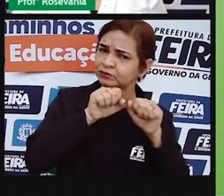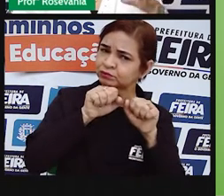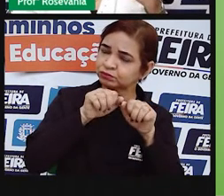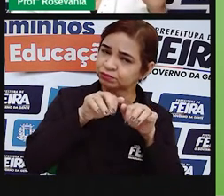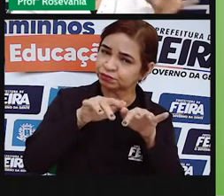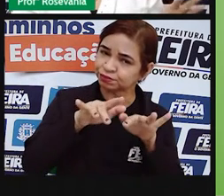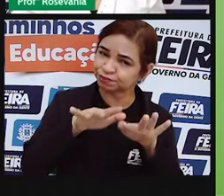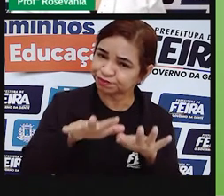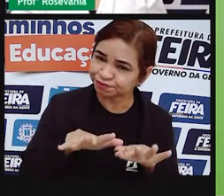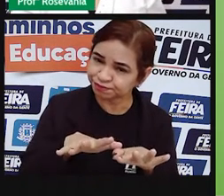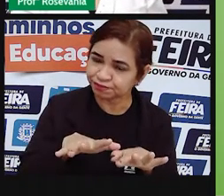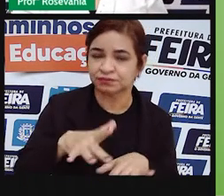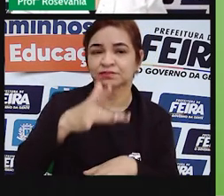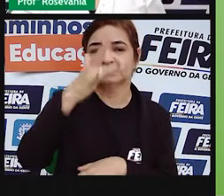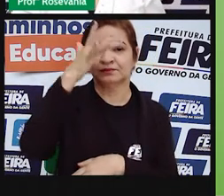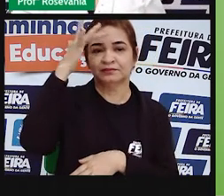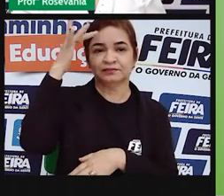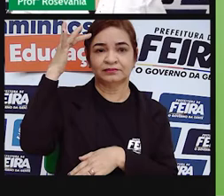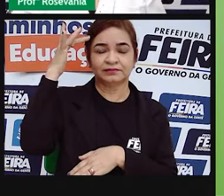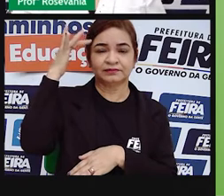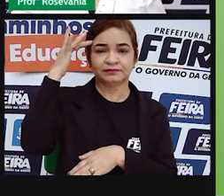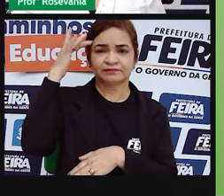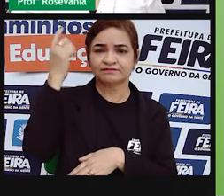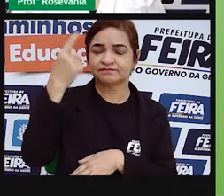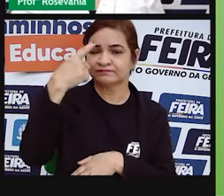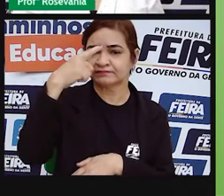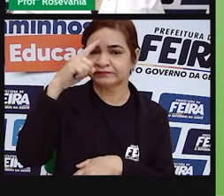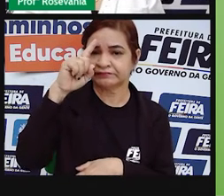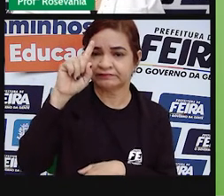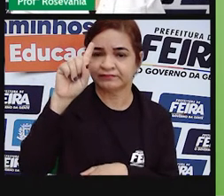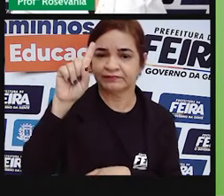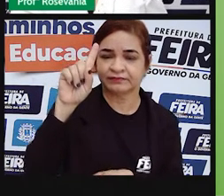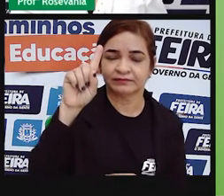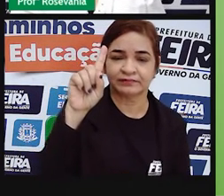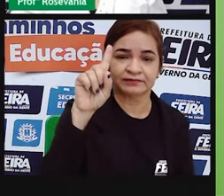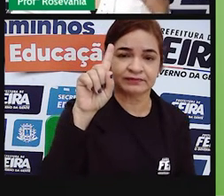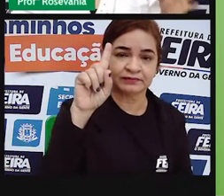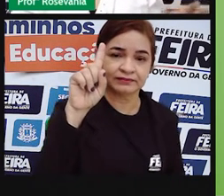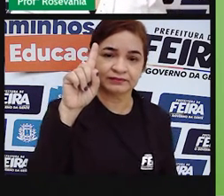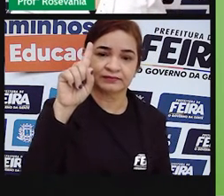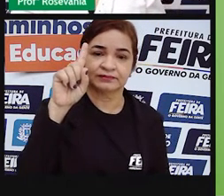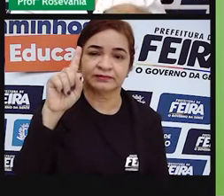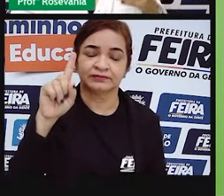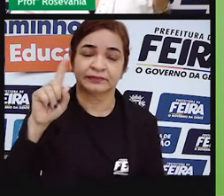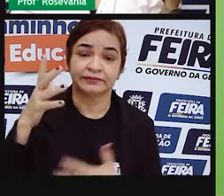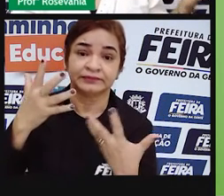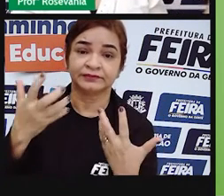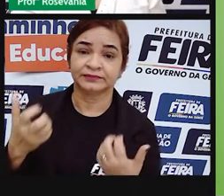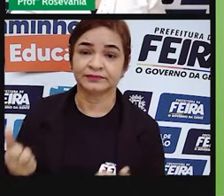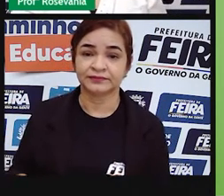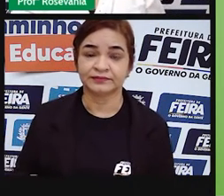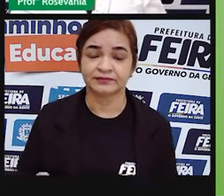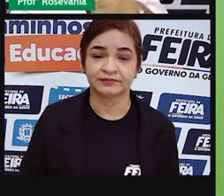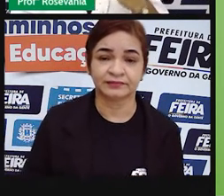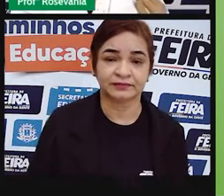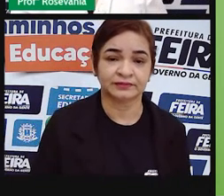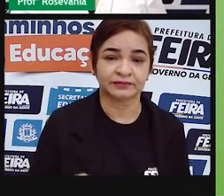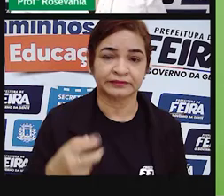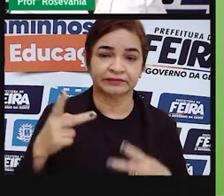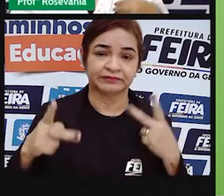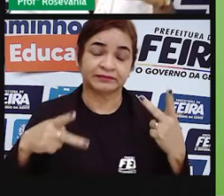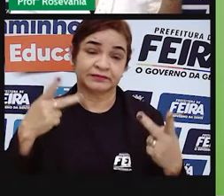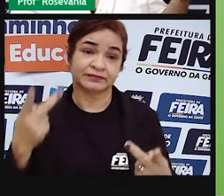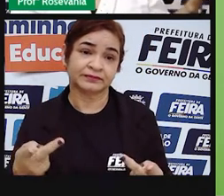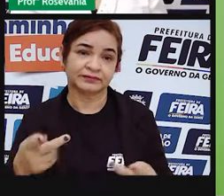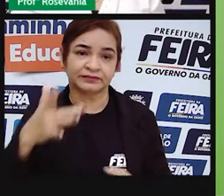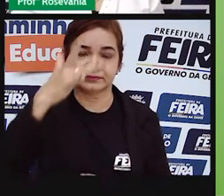aí, já dá uma ideia, né? Tem esses selos postais aí, já dá uma ideia que nós vamos falar de pessoas que